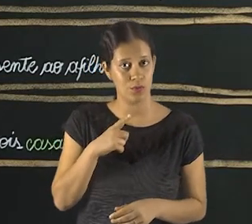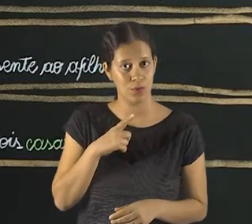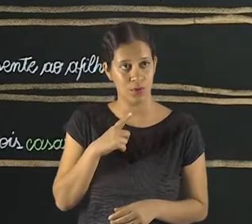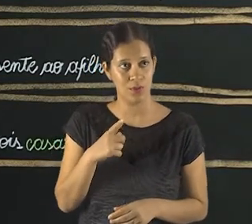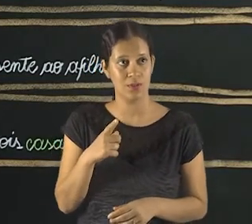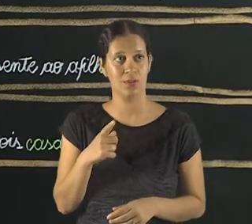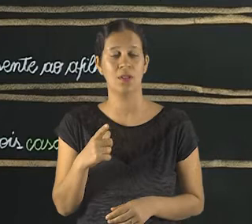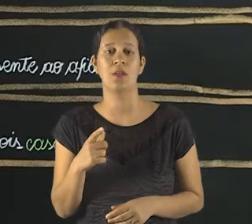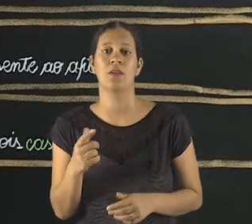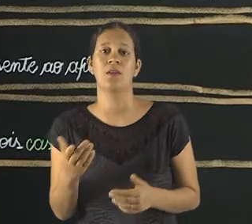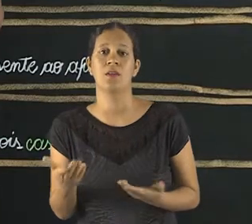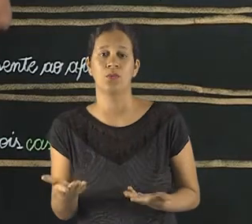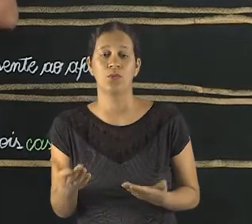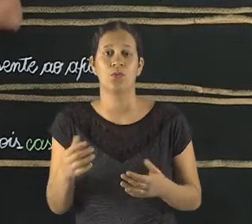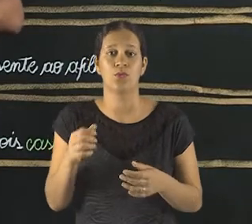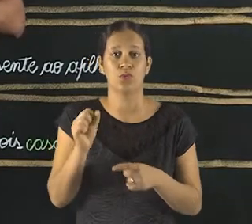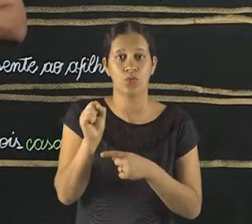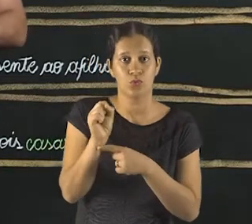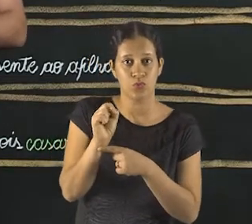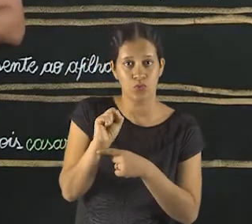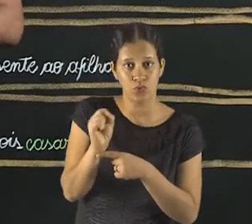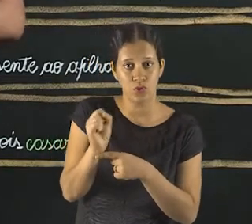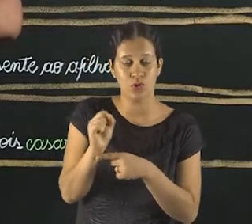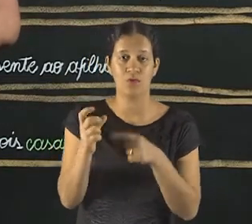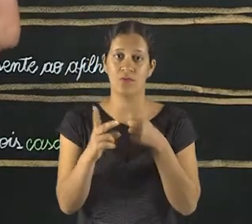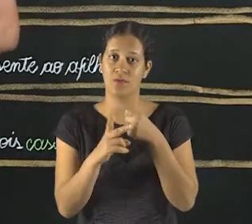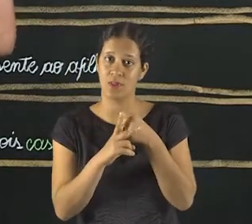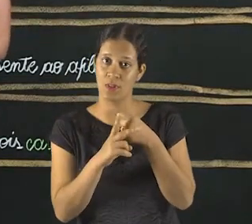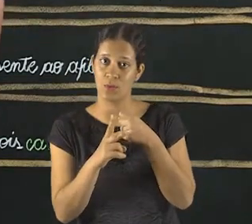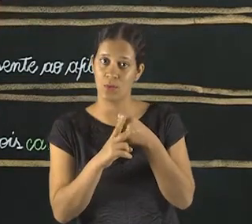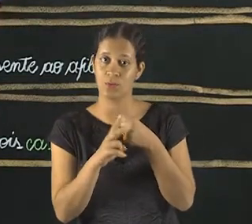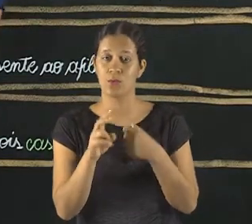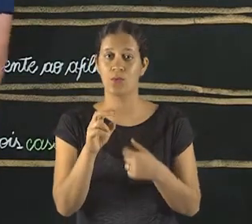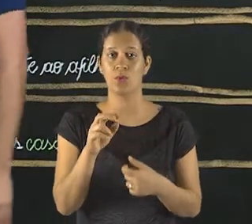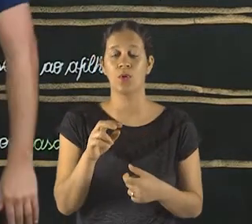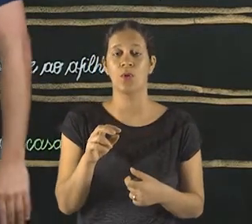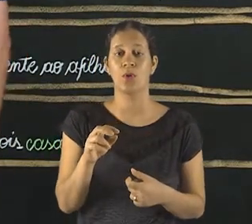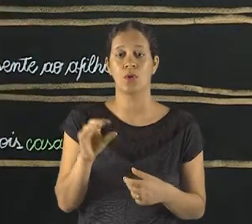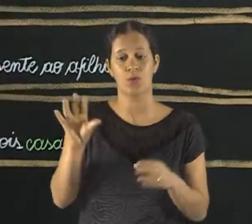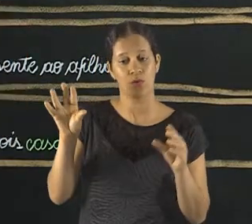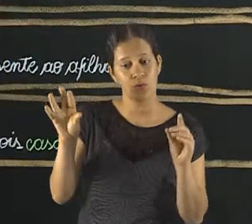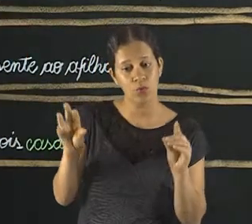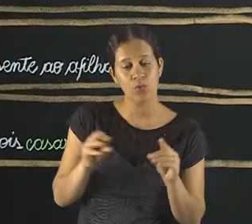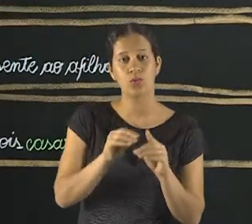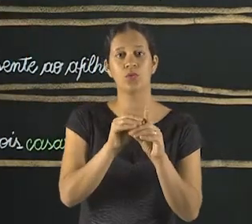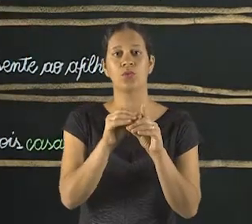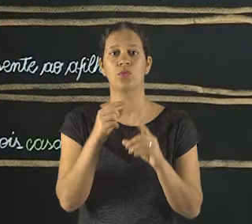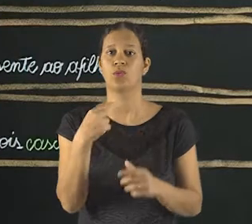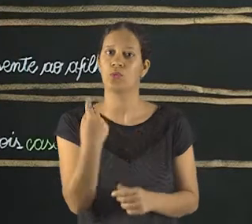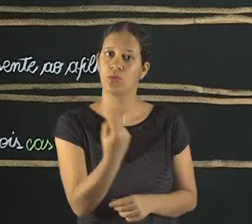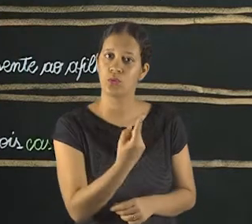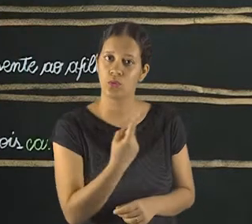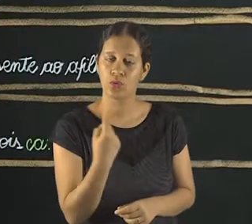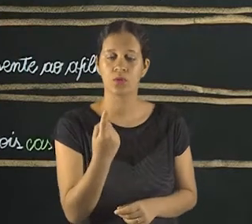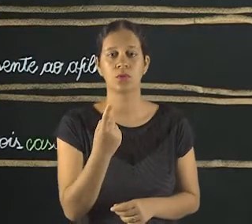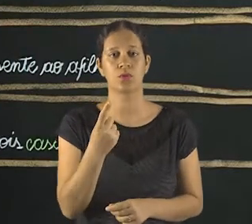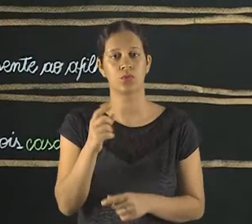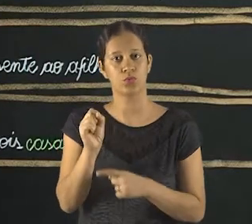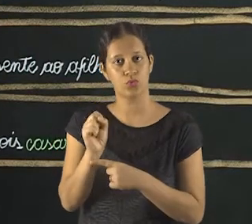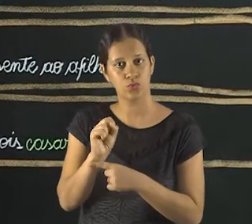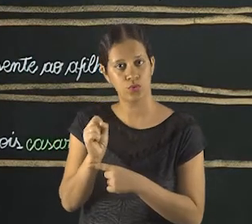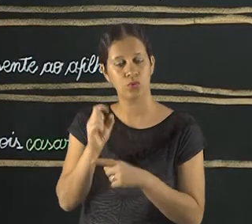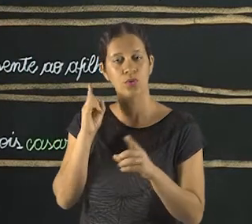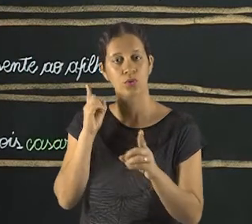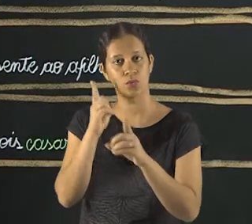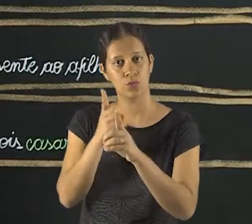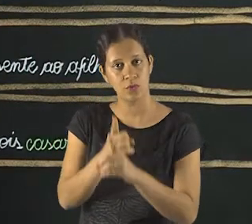Nesse caso eu tenho uma construção clássica, com sujeito, verbo e complemento. Nós encontramos as provas. Eu tenho um sujeito nós, o